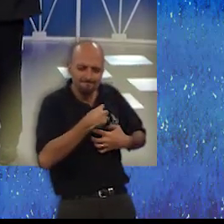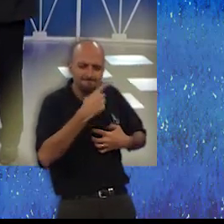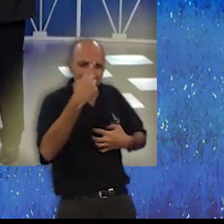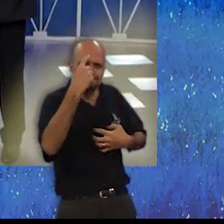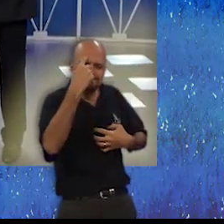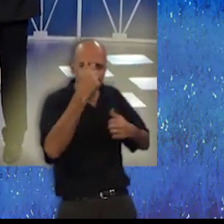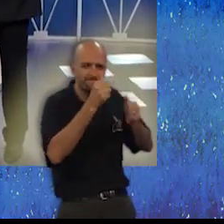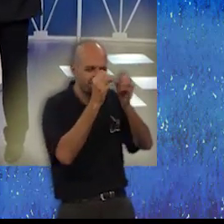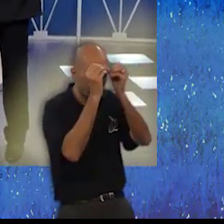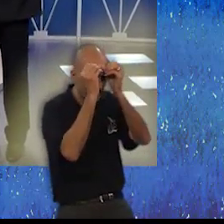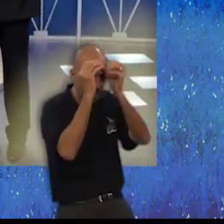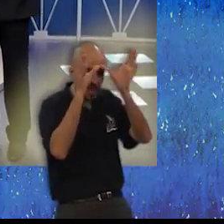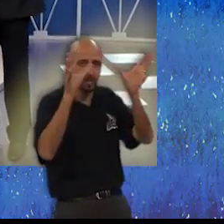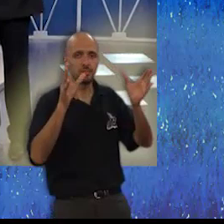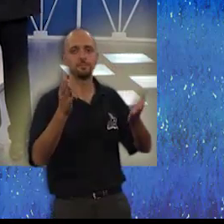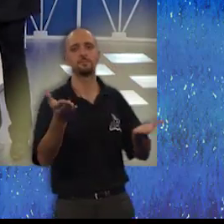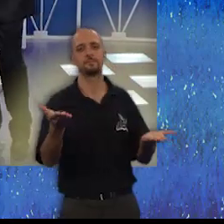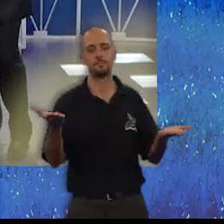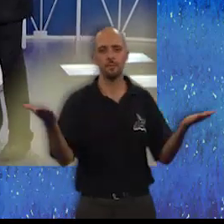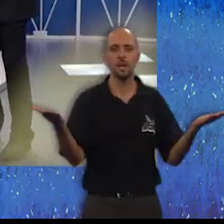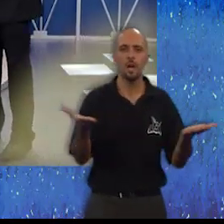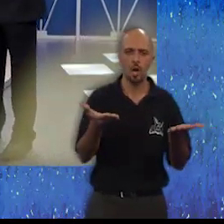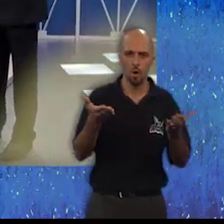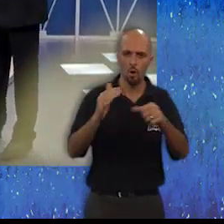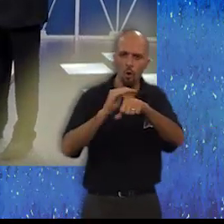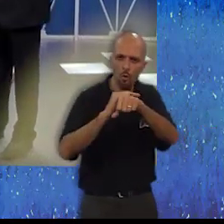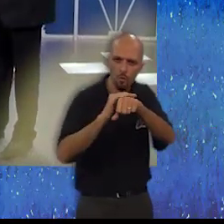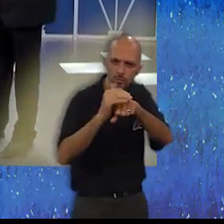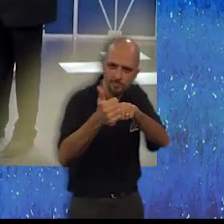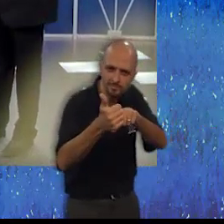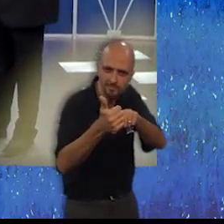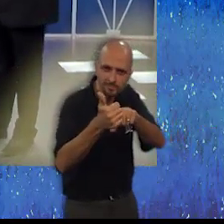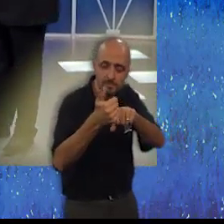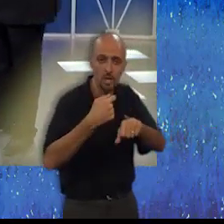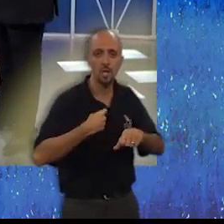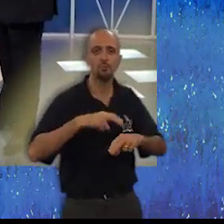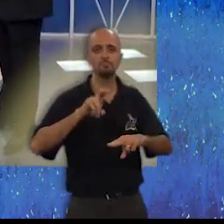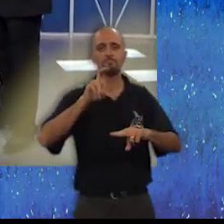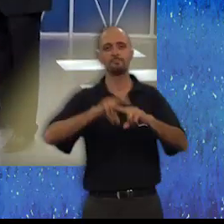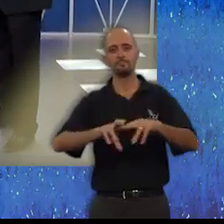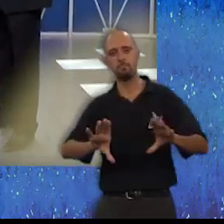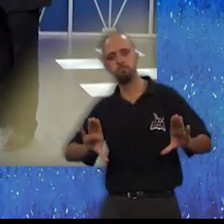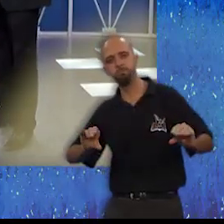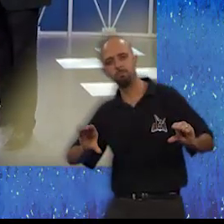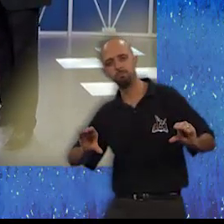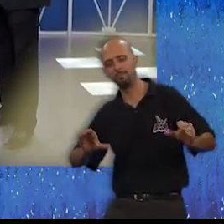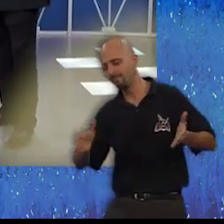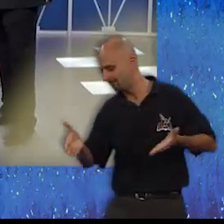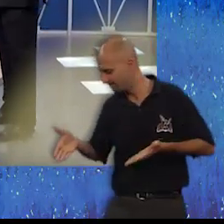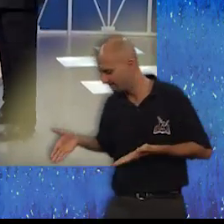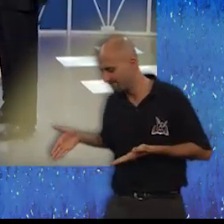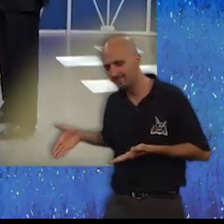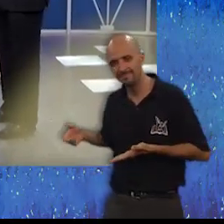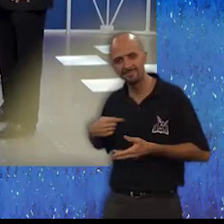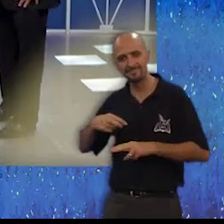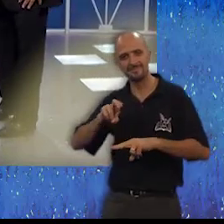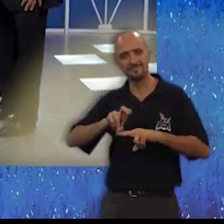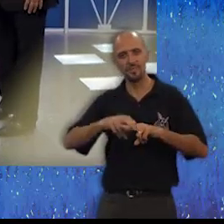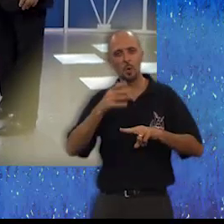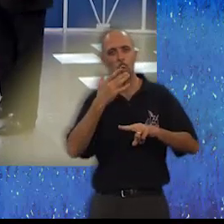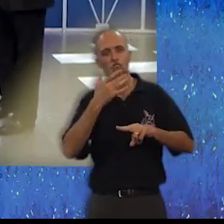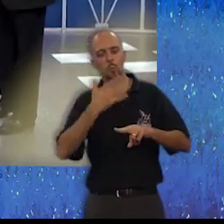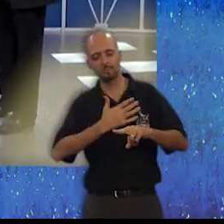que ele tinha que fazer. Vamos fazer o seguinte, vamos falar mais sobre esse assunto? Eu vou sentar aqui na minha poltrona, na minha